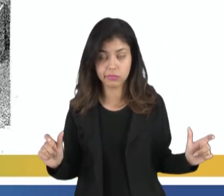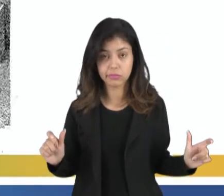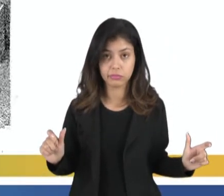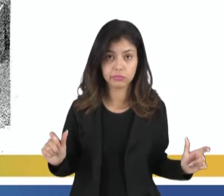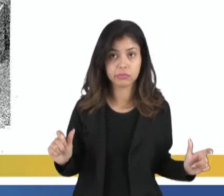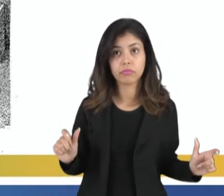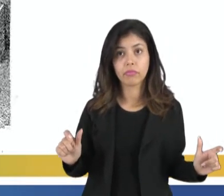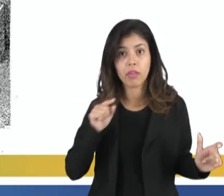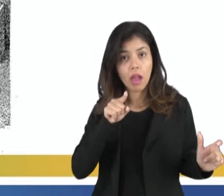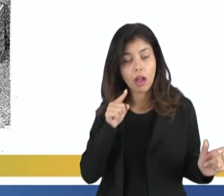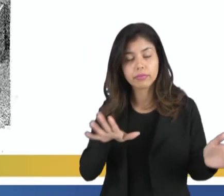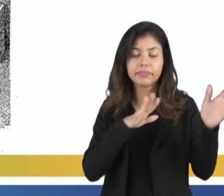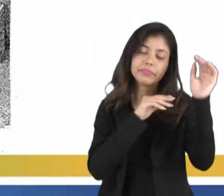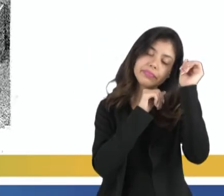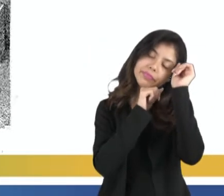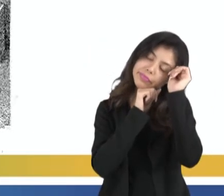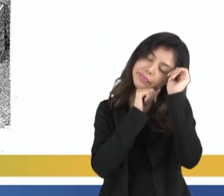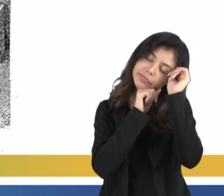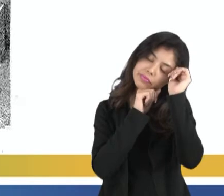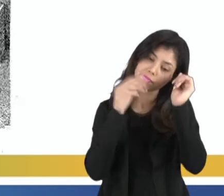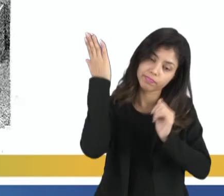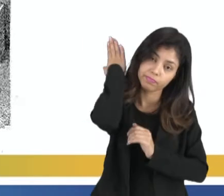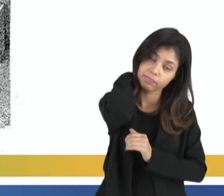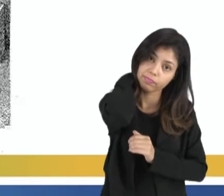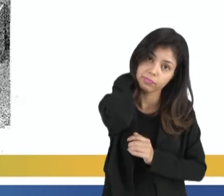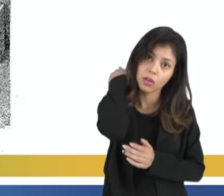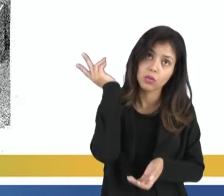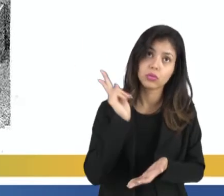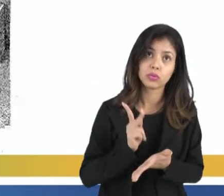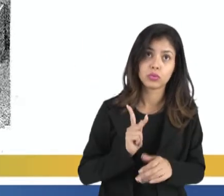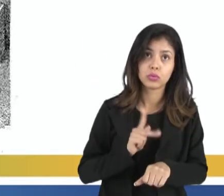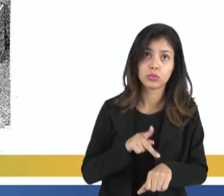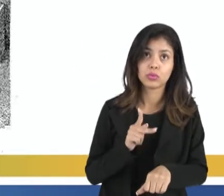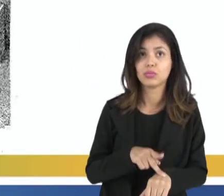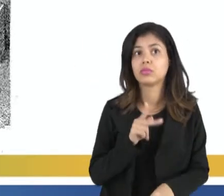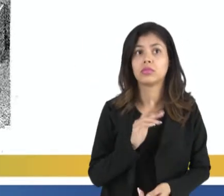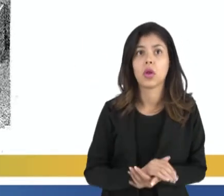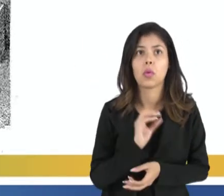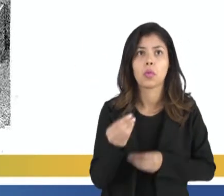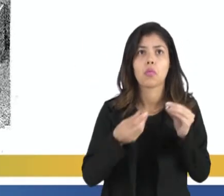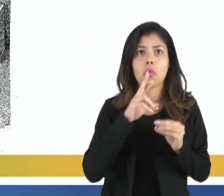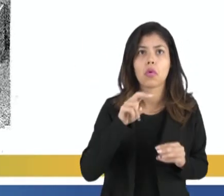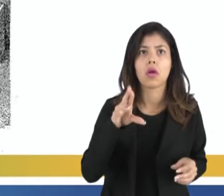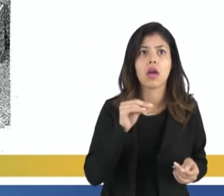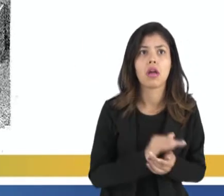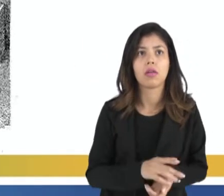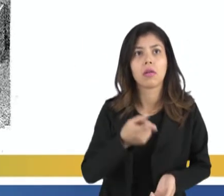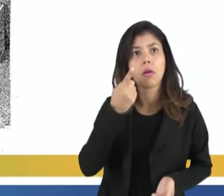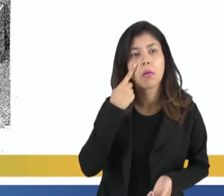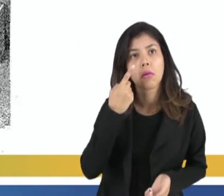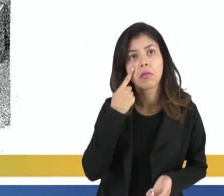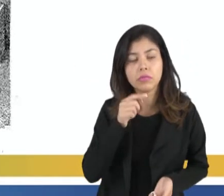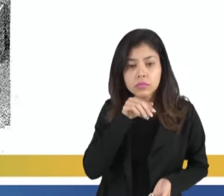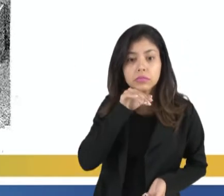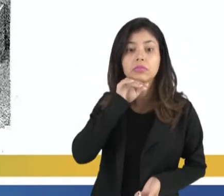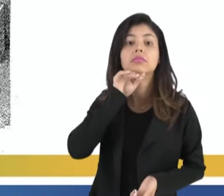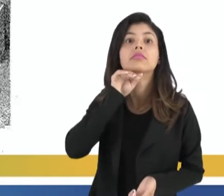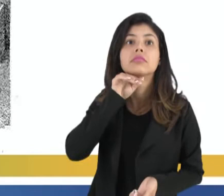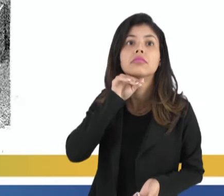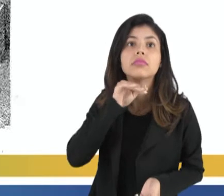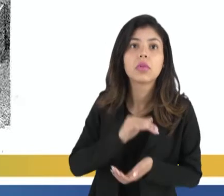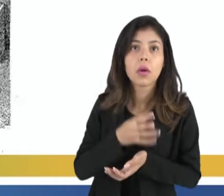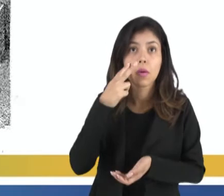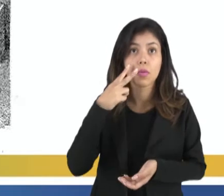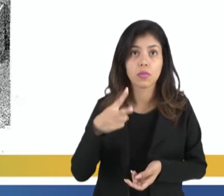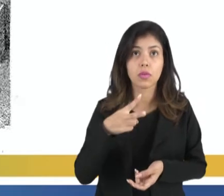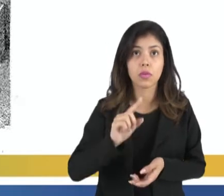monstruoso. Estava deitado sobre suas costas duras como couraça, e ao erguer um pouco sua cabeça, viu